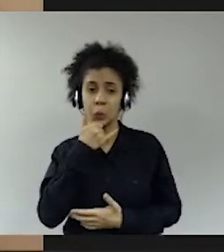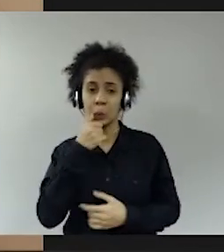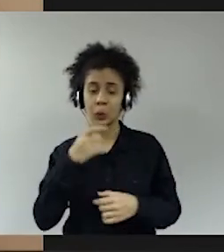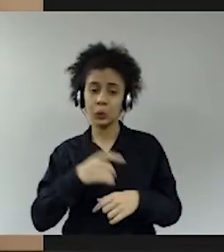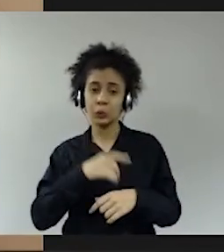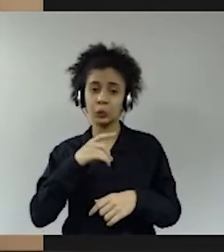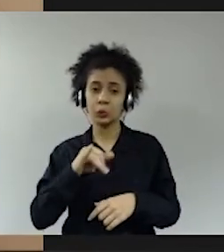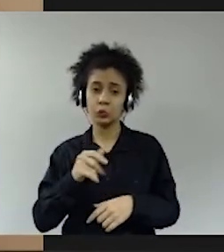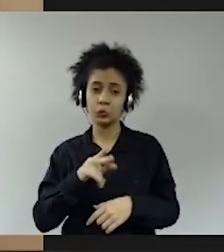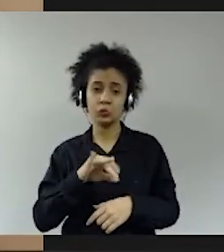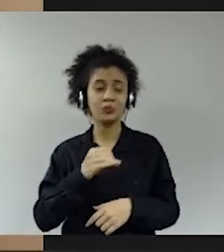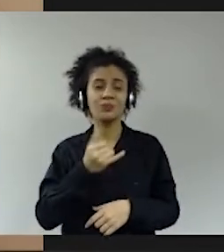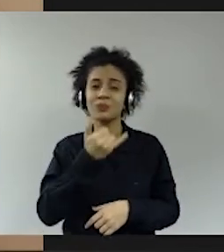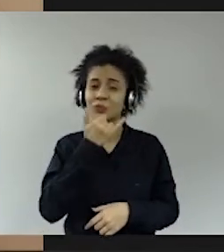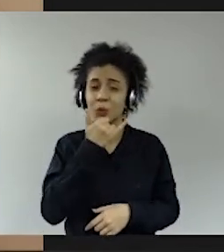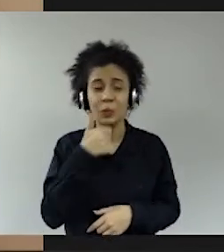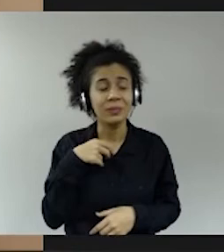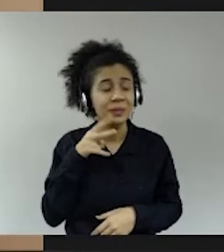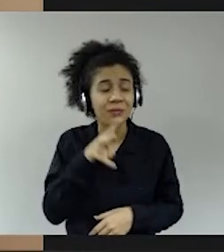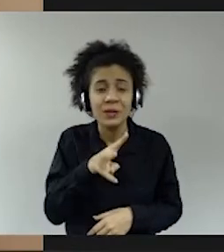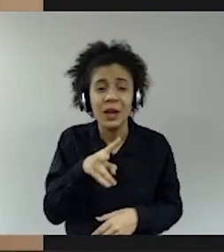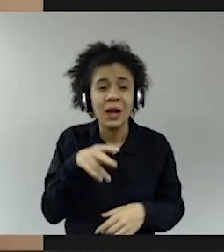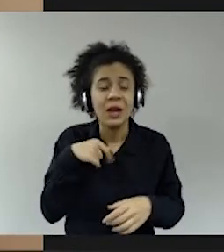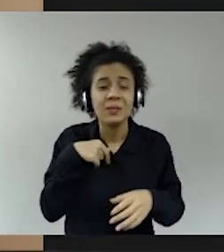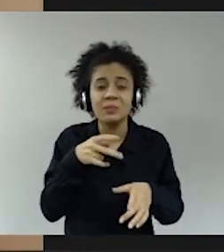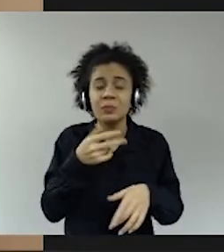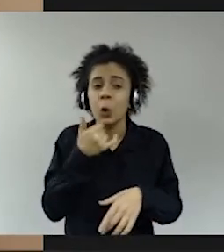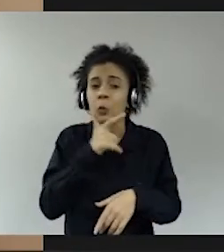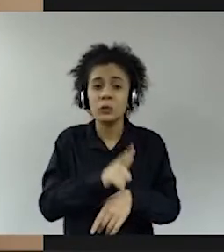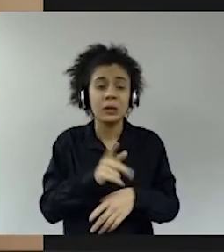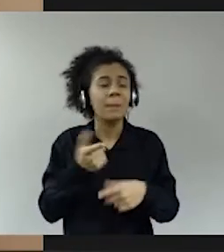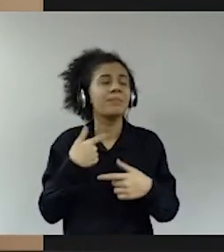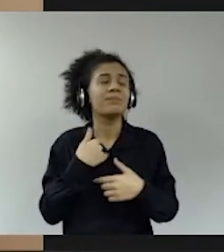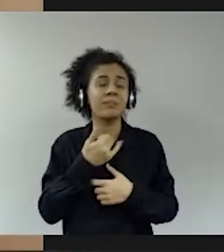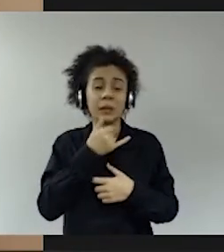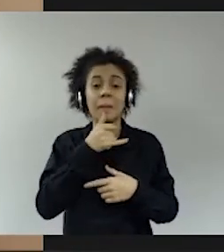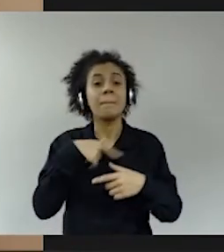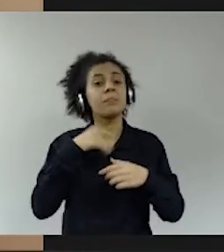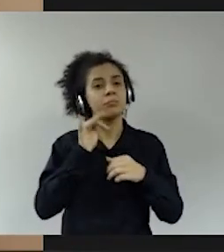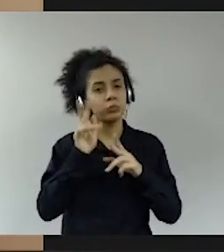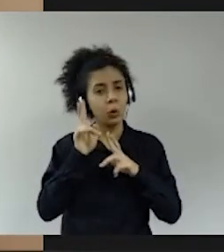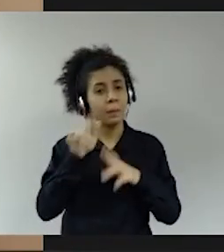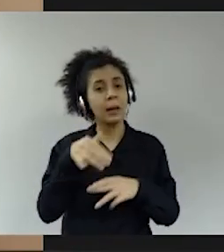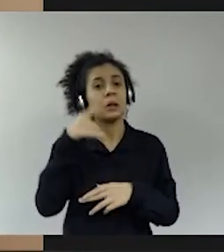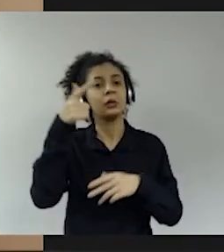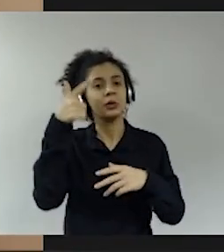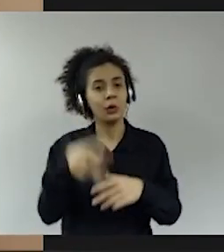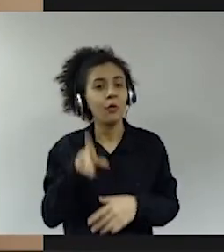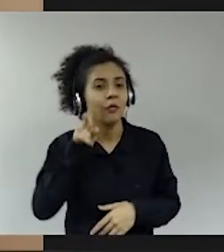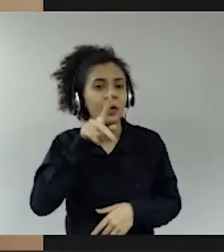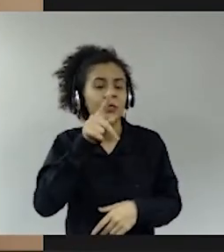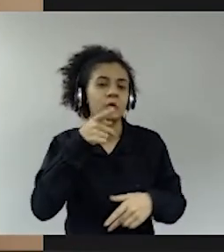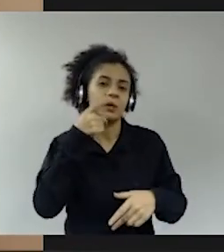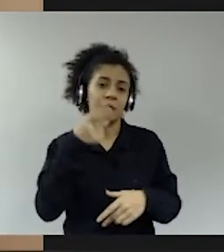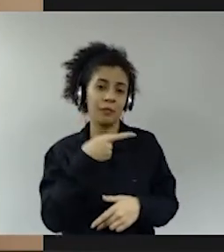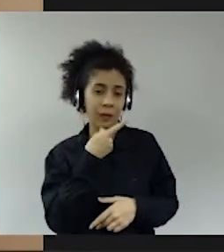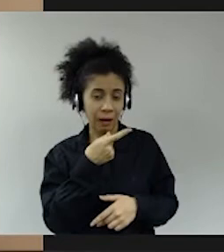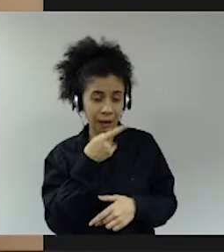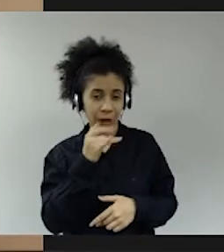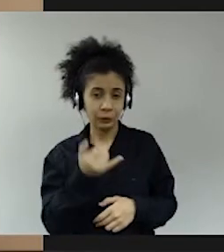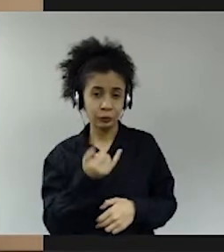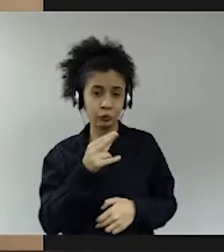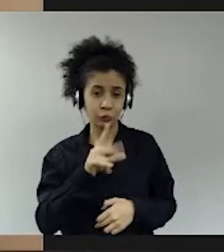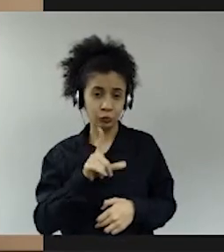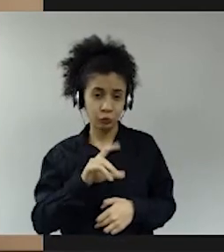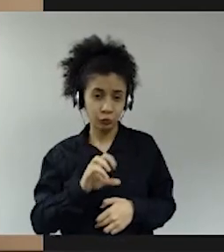tive a oportunidade de ouvi-lo, lamento muito, mas espero ter outra oportunidade. E deixar